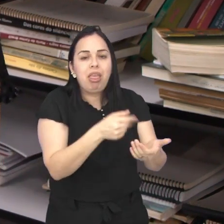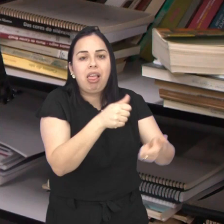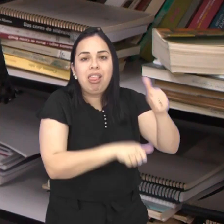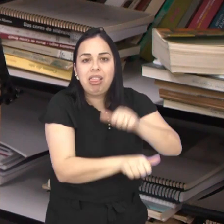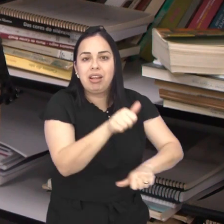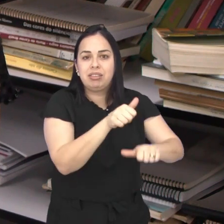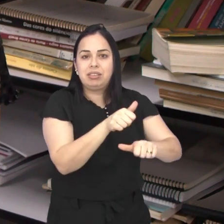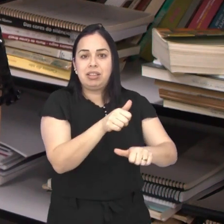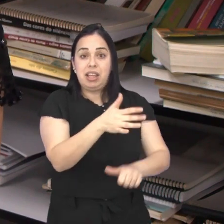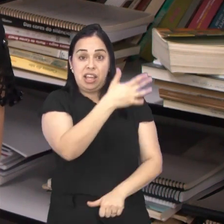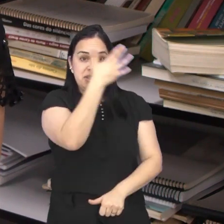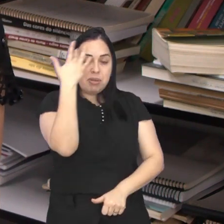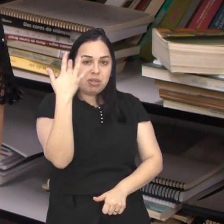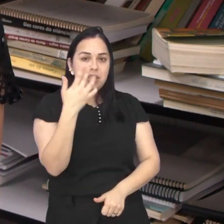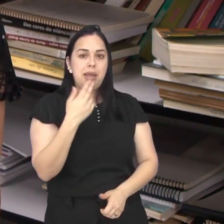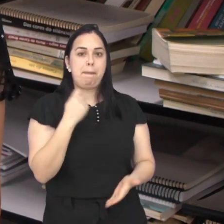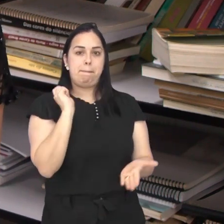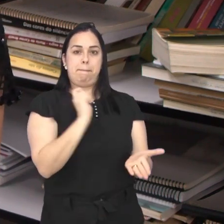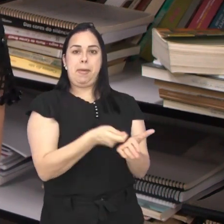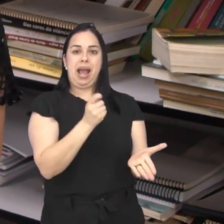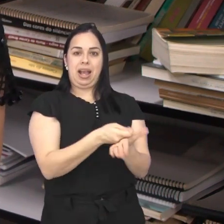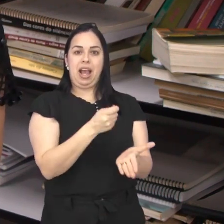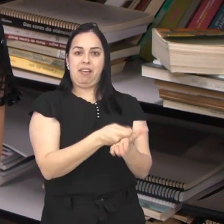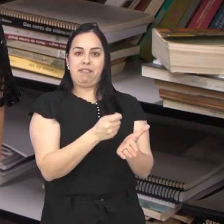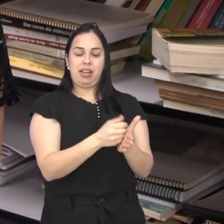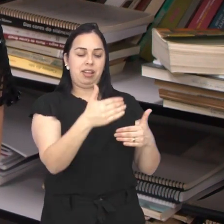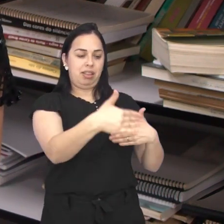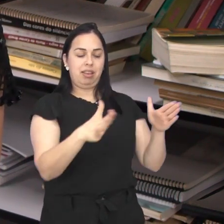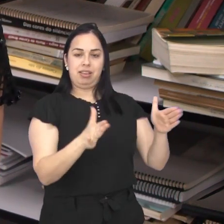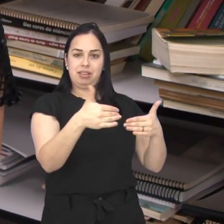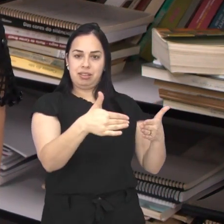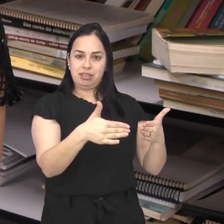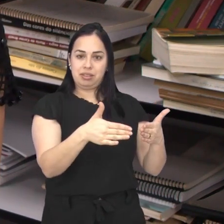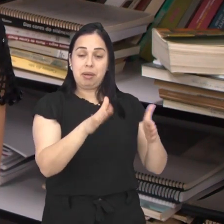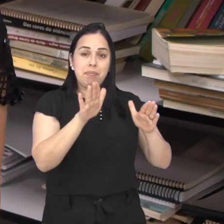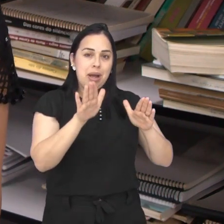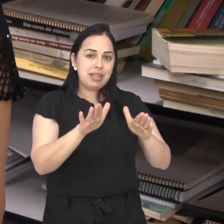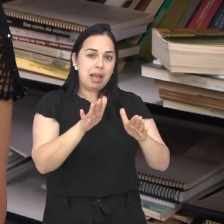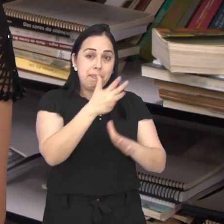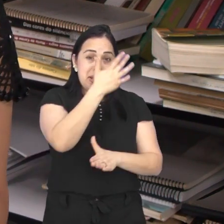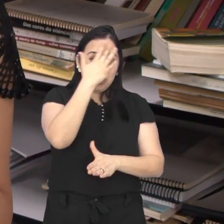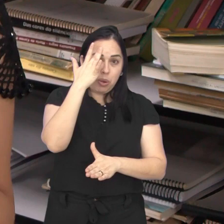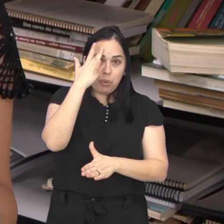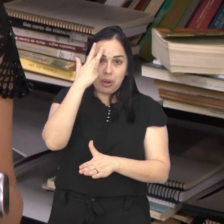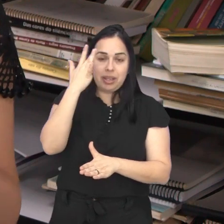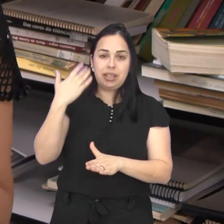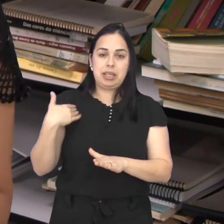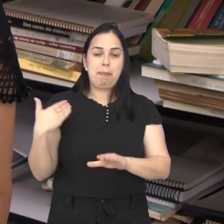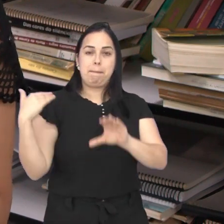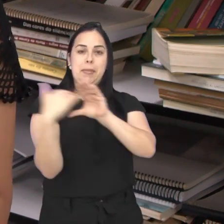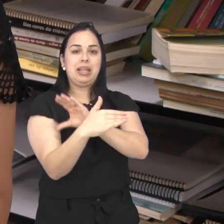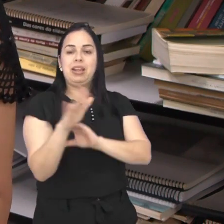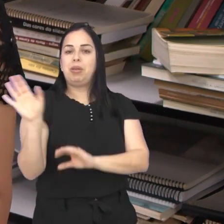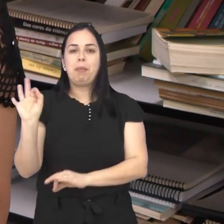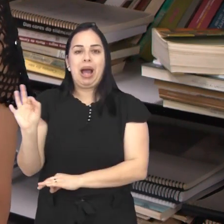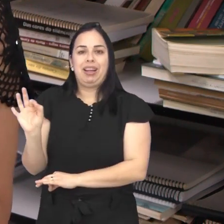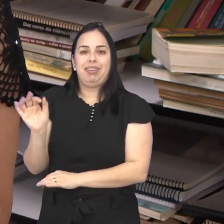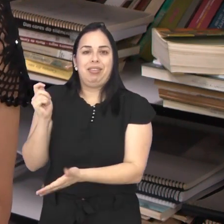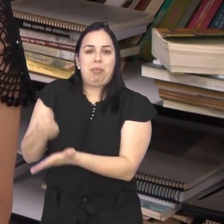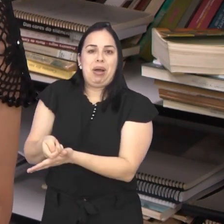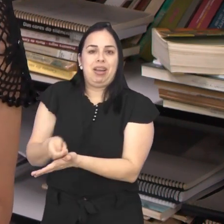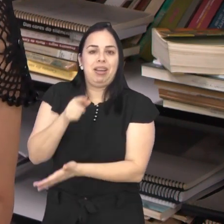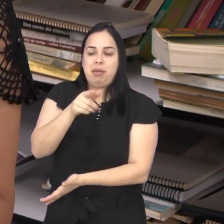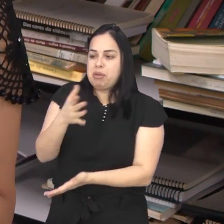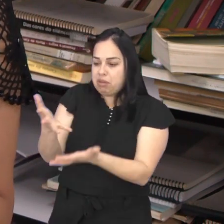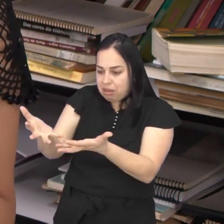esse sistema postal, porque até então quem pagava pelas cartas e pelas encomendas eram o destinatário e não o